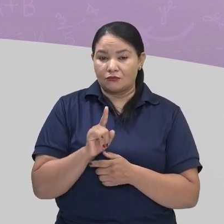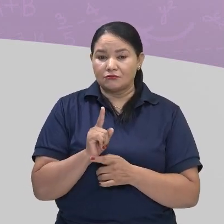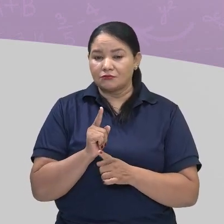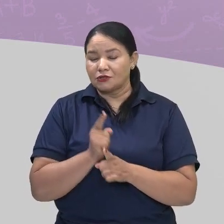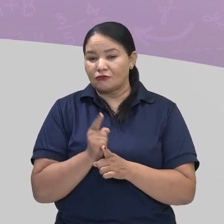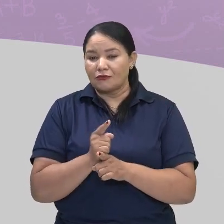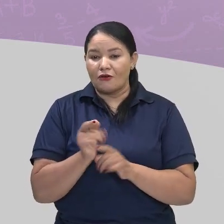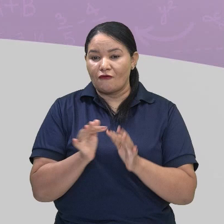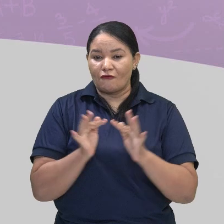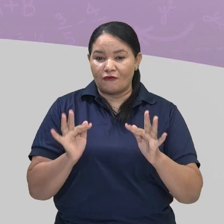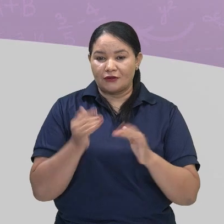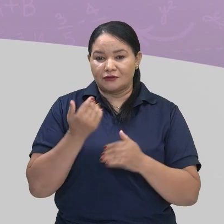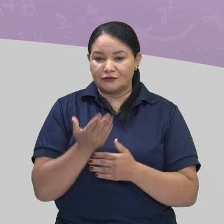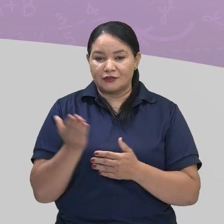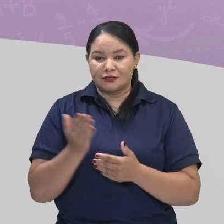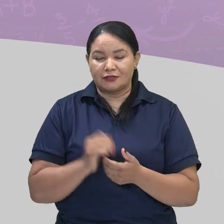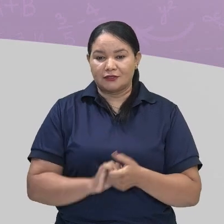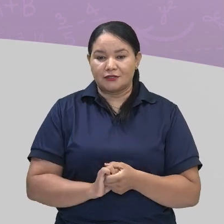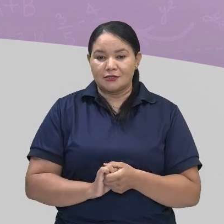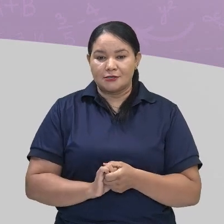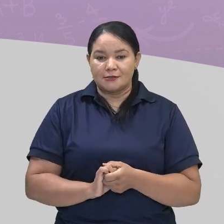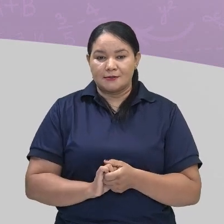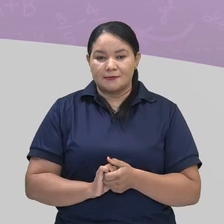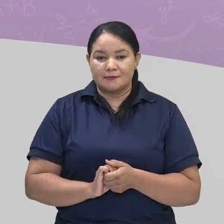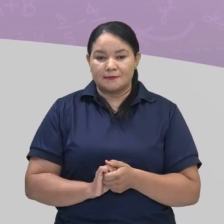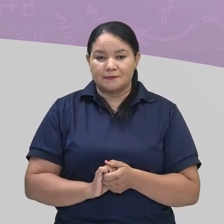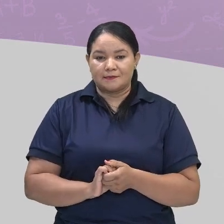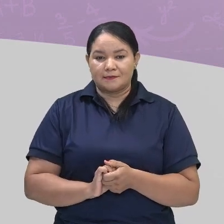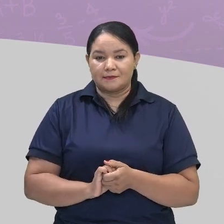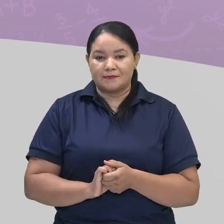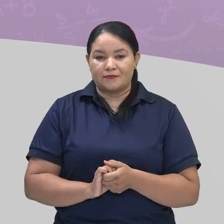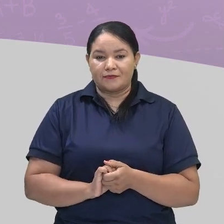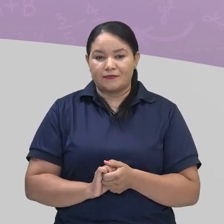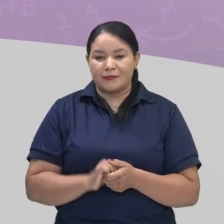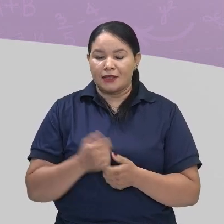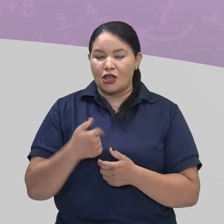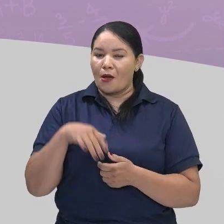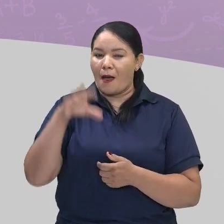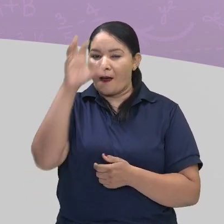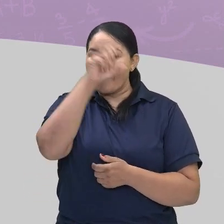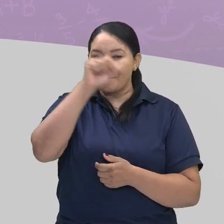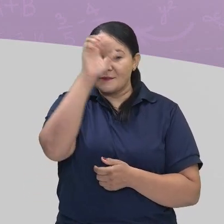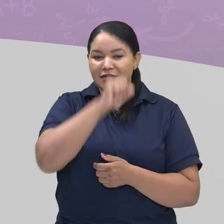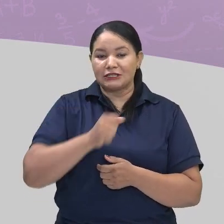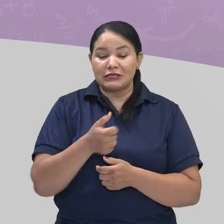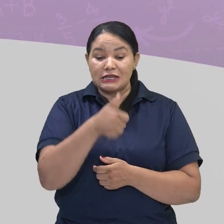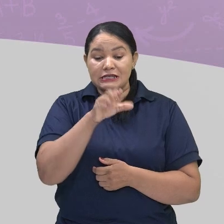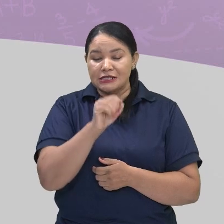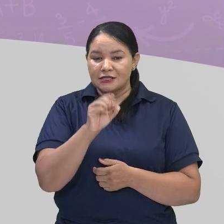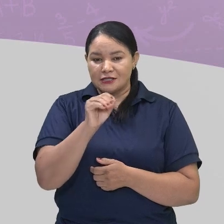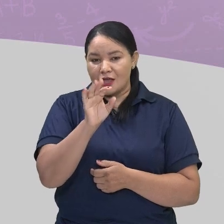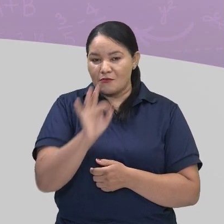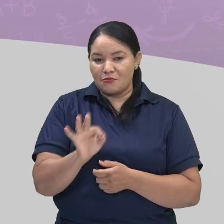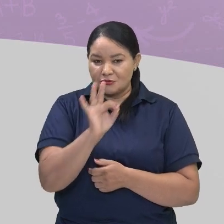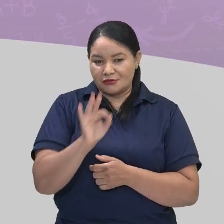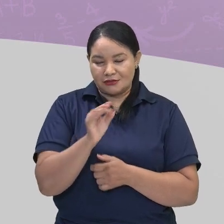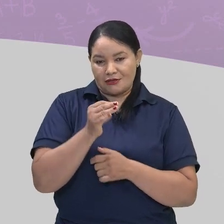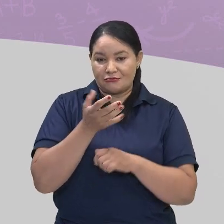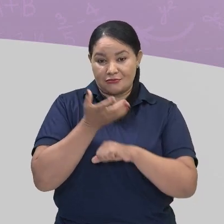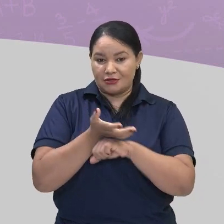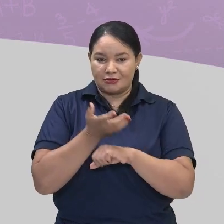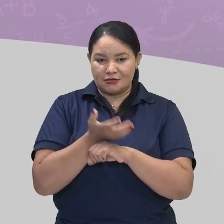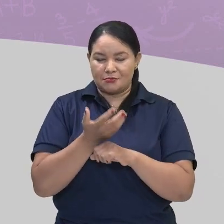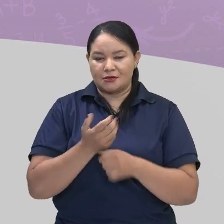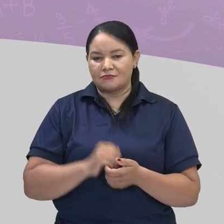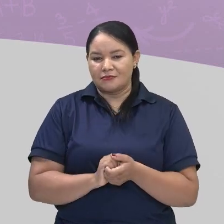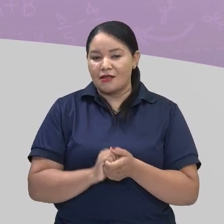seguinte frase aqui, olha só o que nós temos aqui, ó. Aprendi 100% da matéria. O que